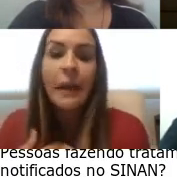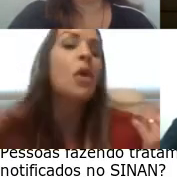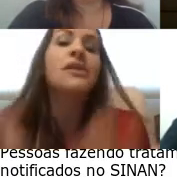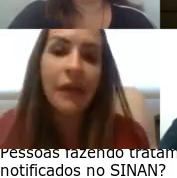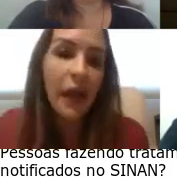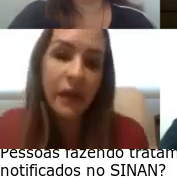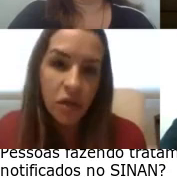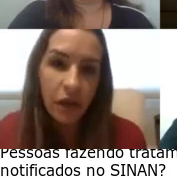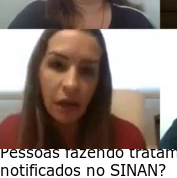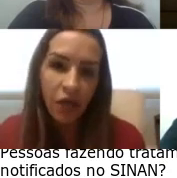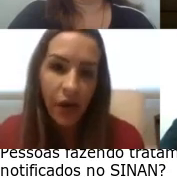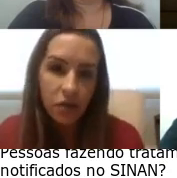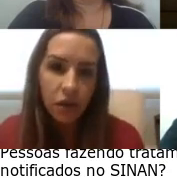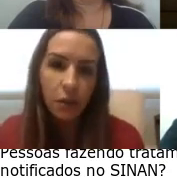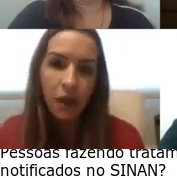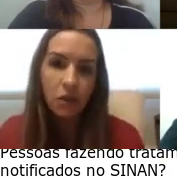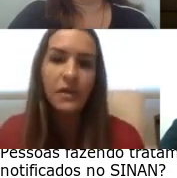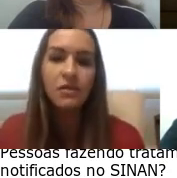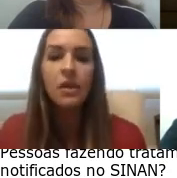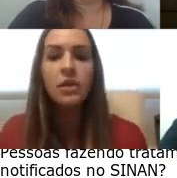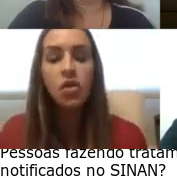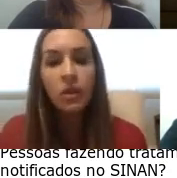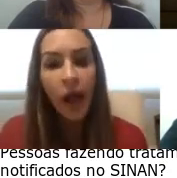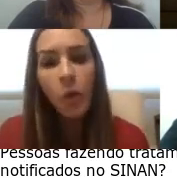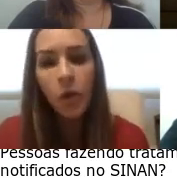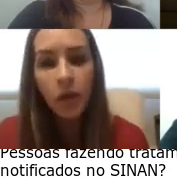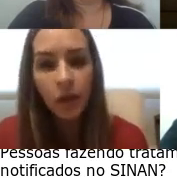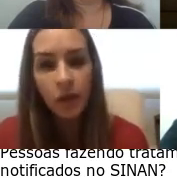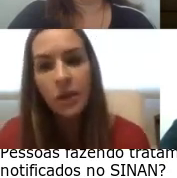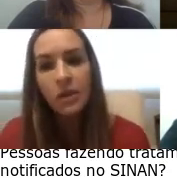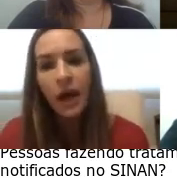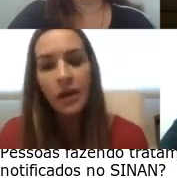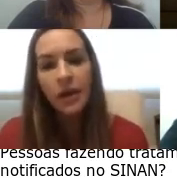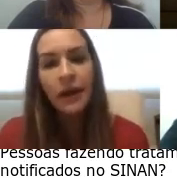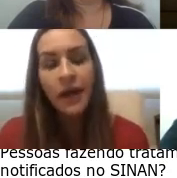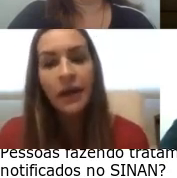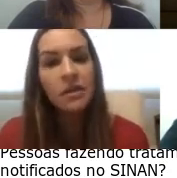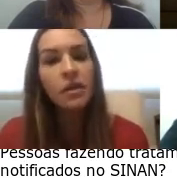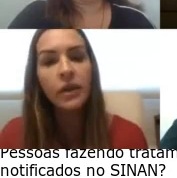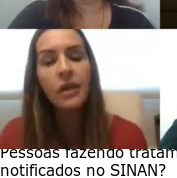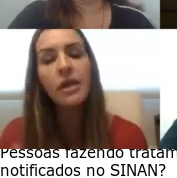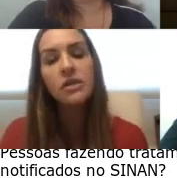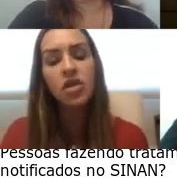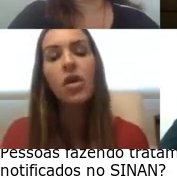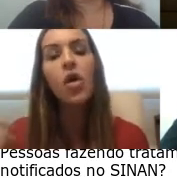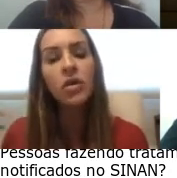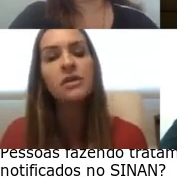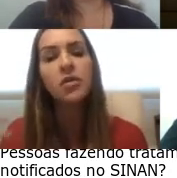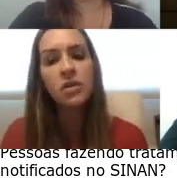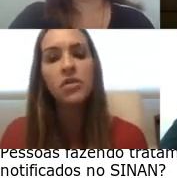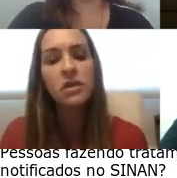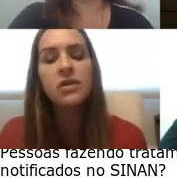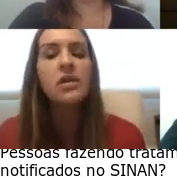chegar e depositar que a gente quer que ele faça o tratamento mas escutar o porquê a negativa e existiam